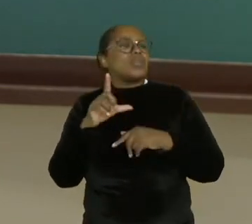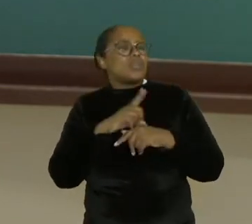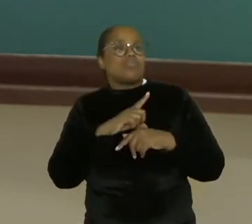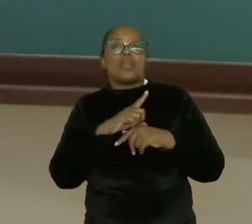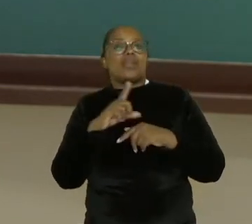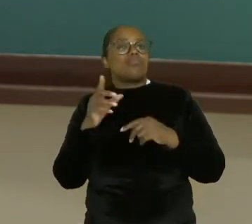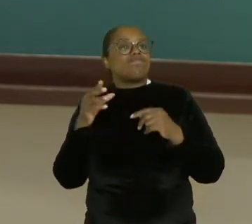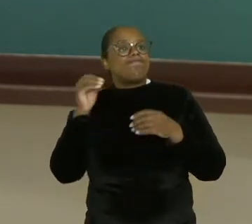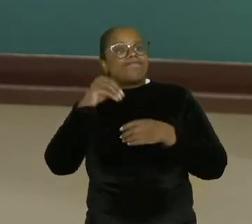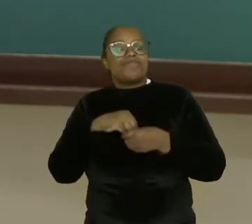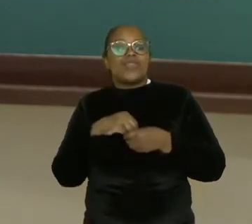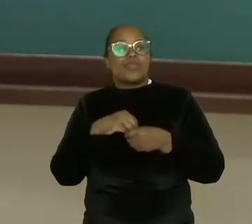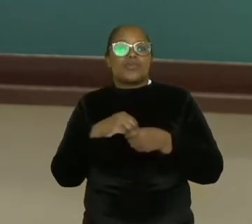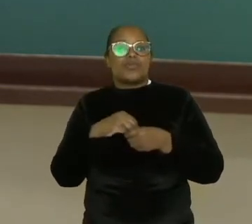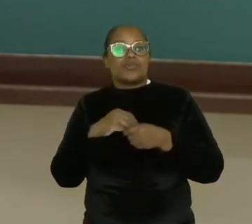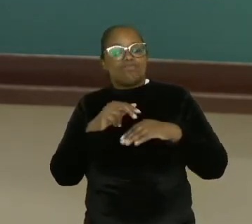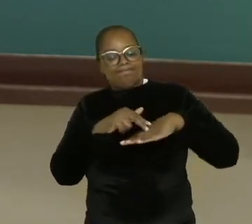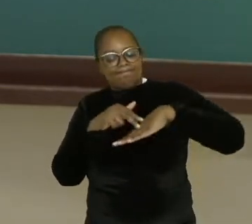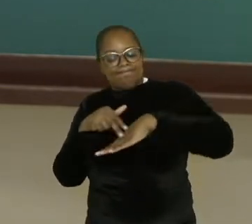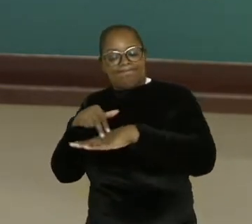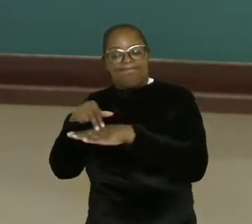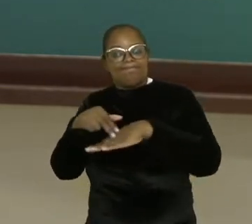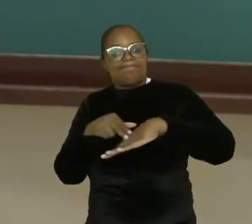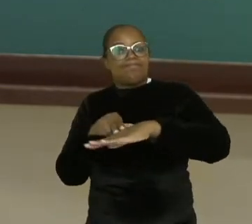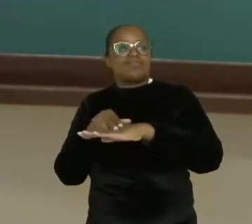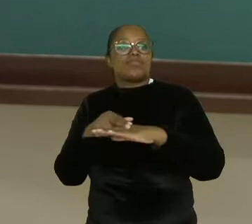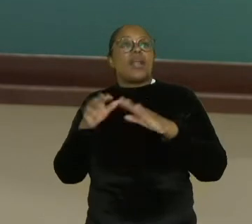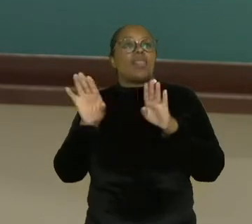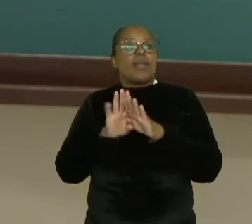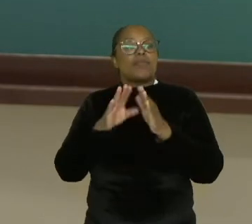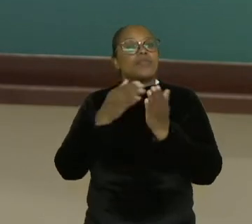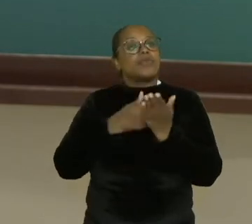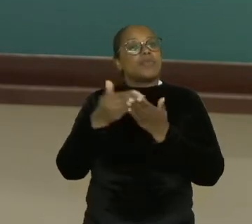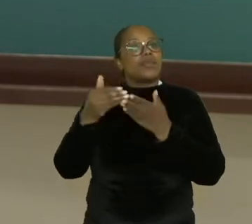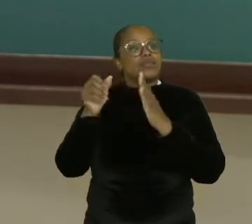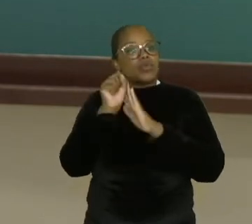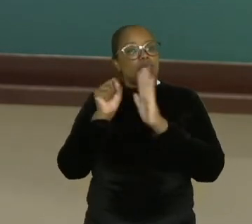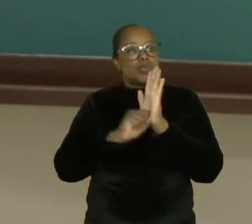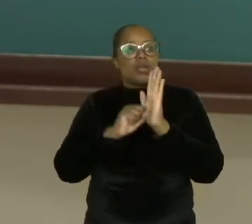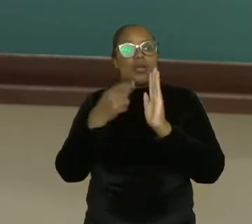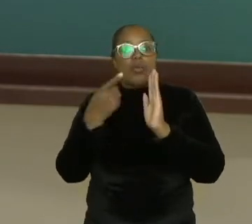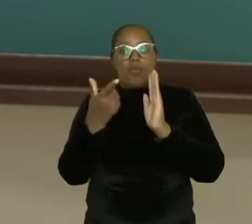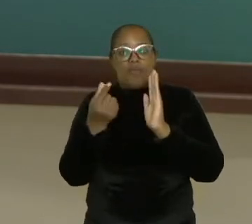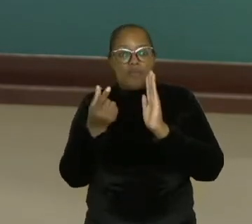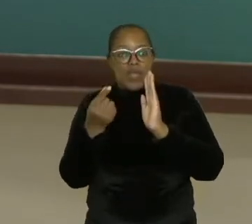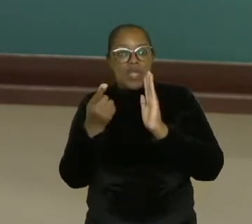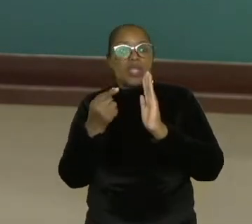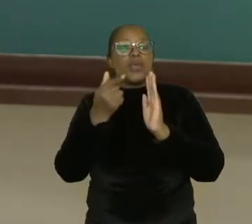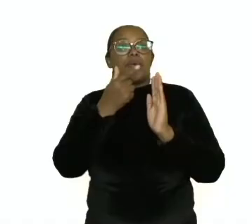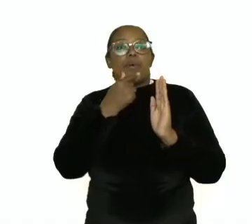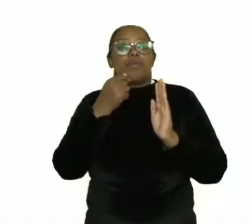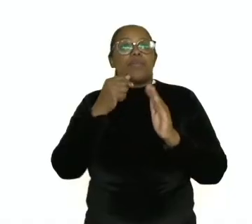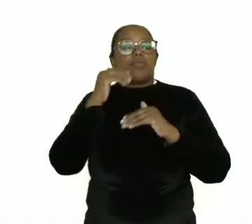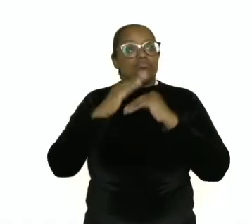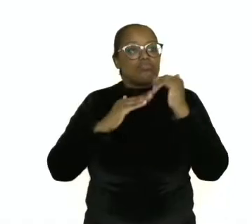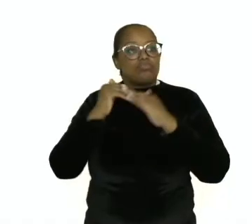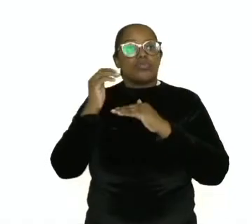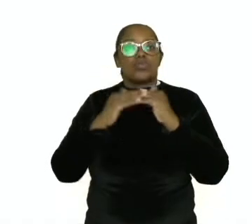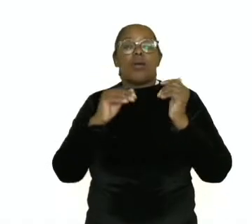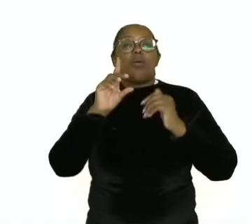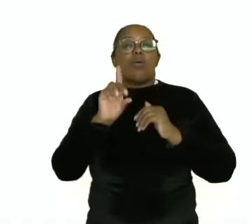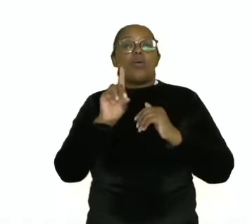relevante no surf. No início do século XX, surfistas havaianos como o Duque,